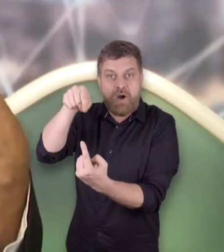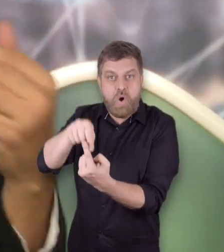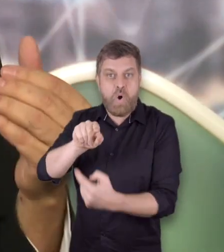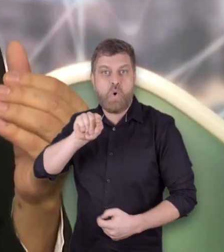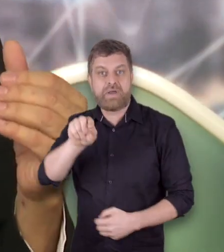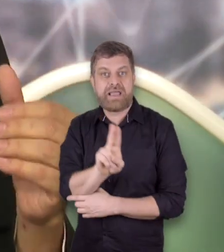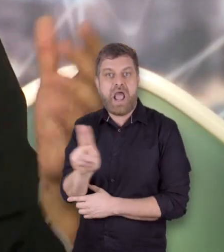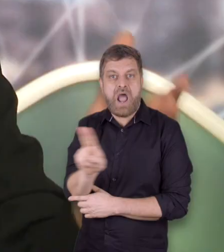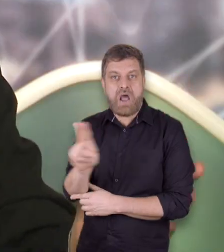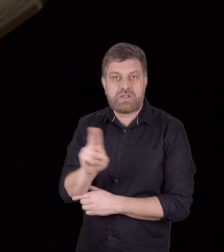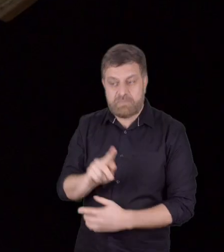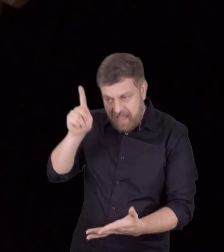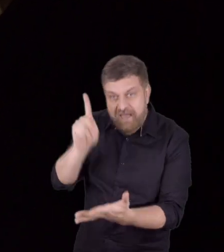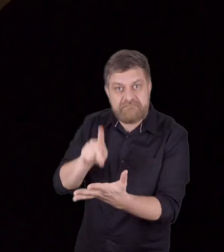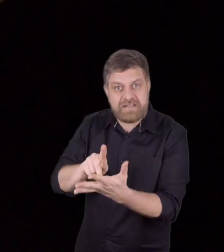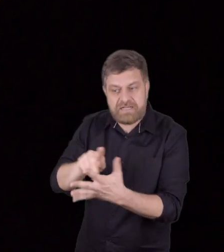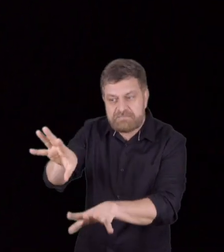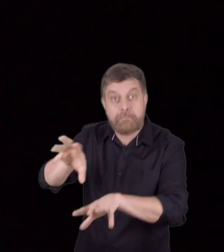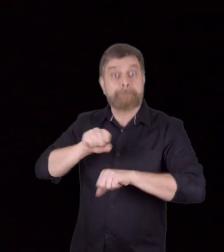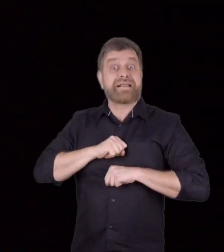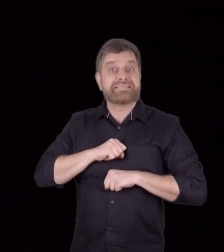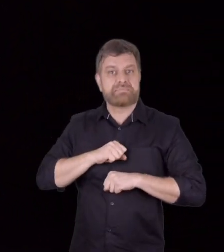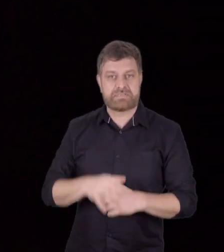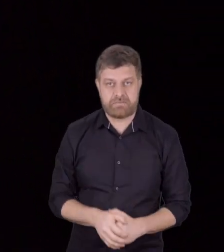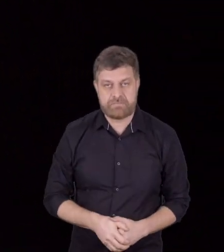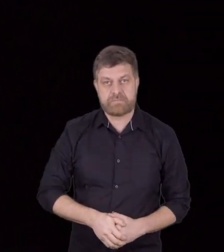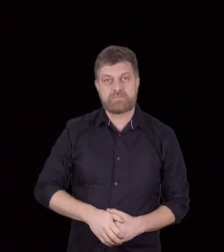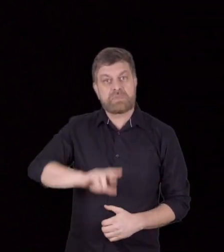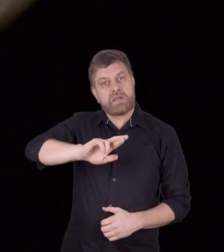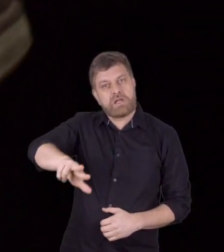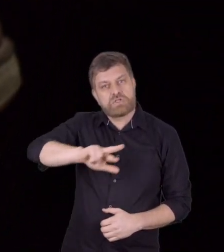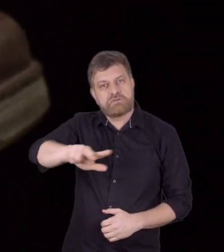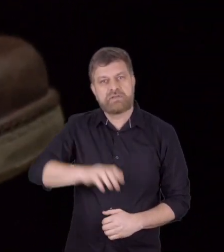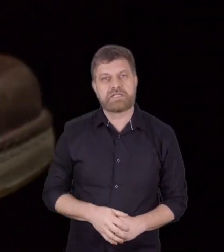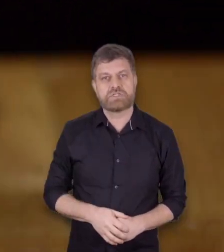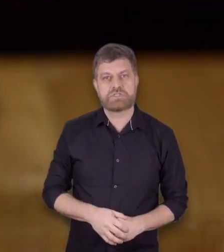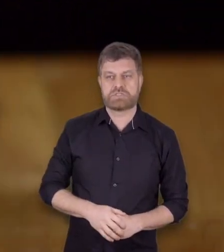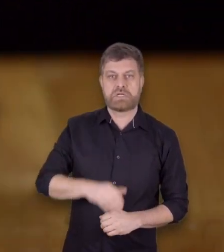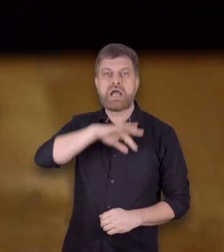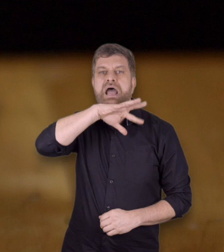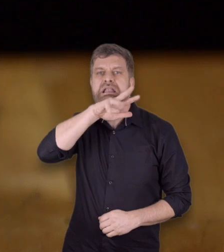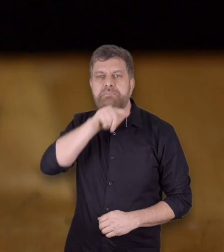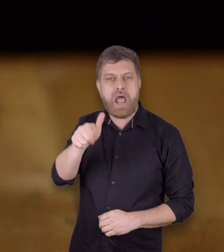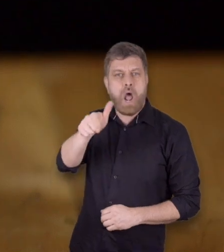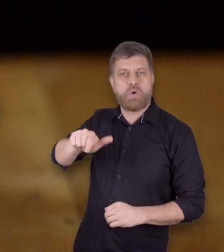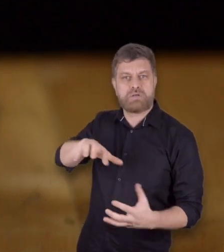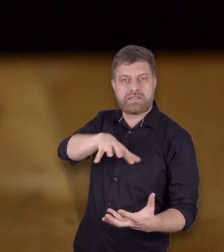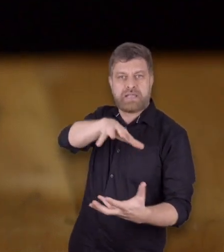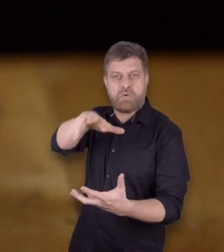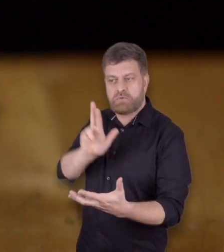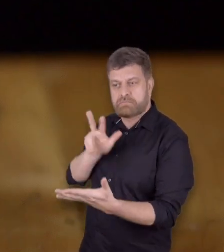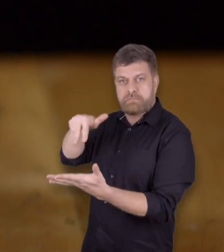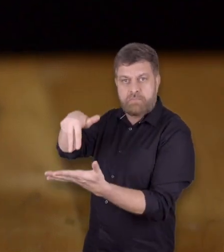com o que ele vai chamar de realidade. Isso significa que, ao contrário de outras espécies que têm o seu mundo